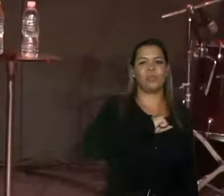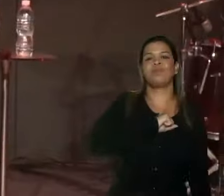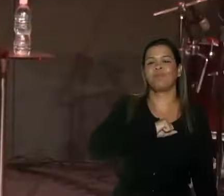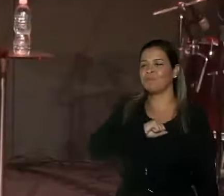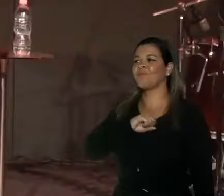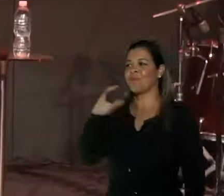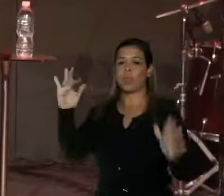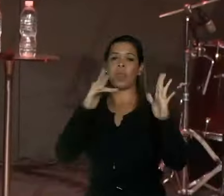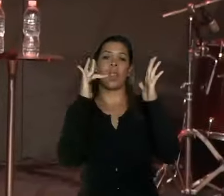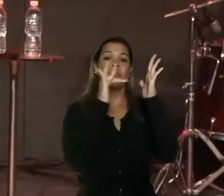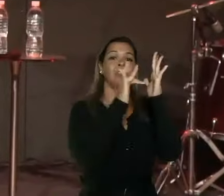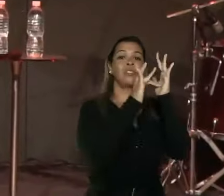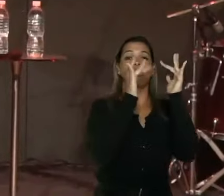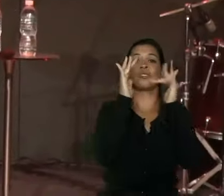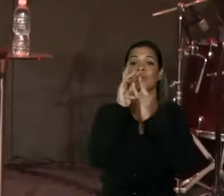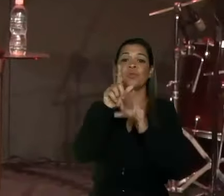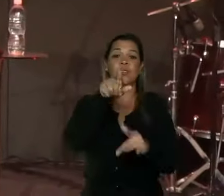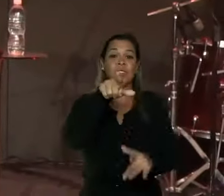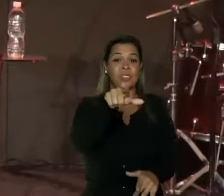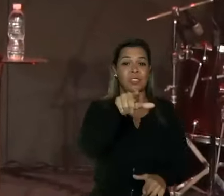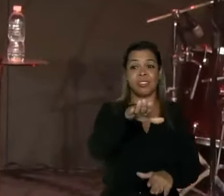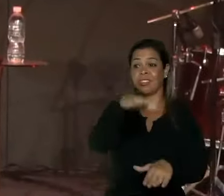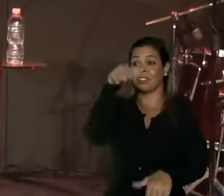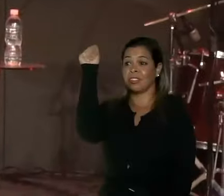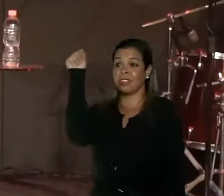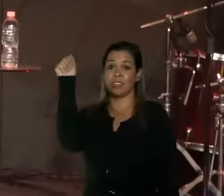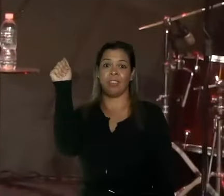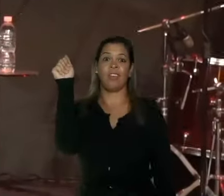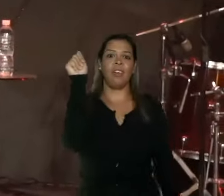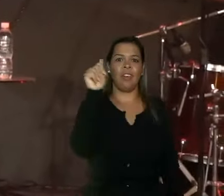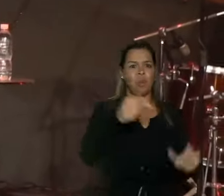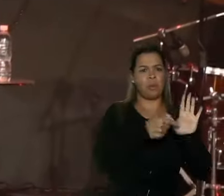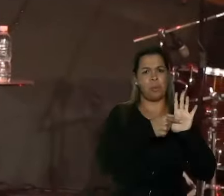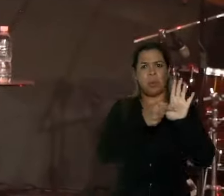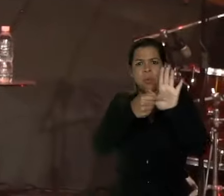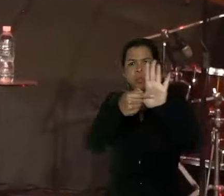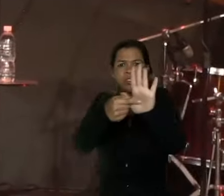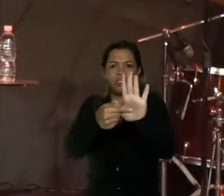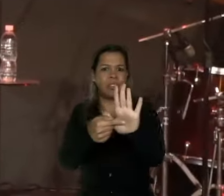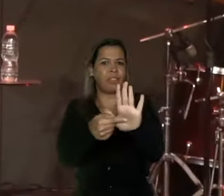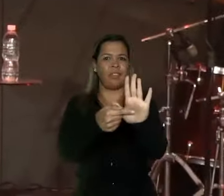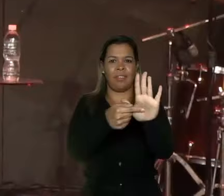amor. Ele te chama pra regar sem nada que o eleve.